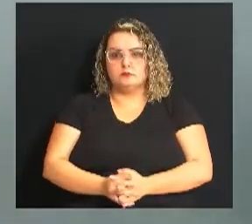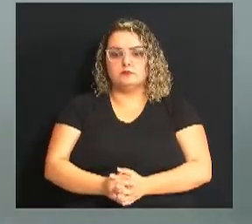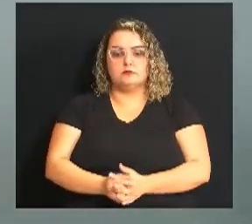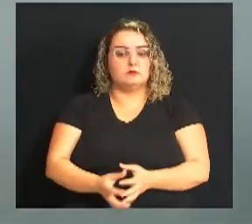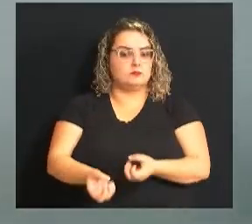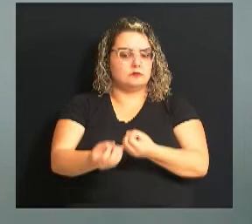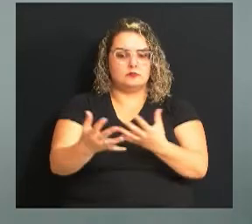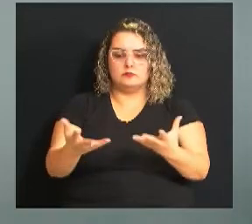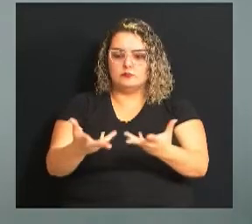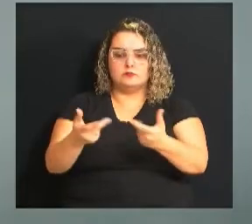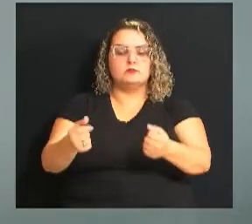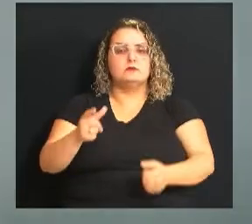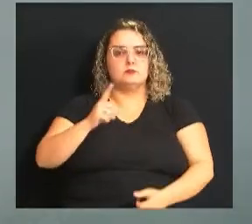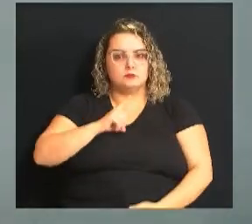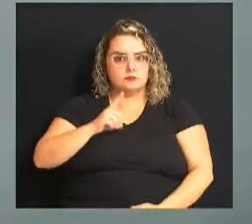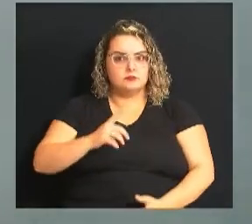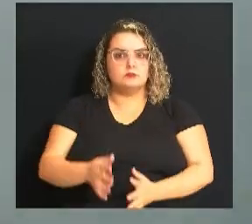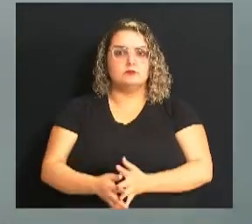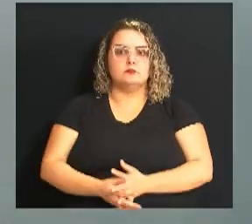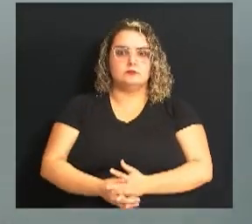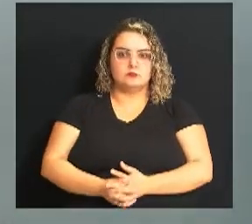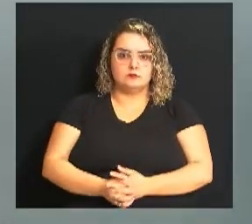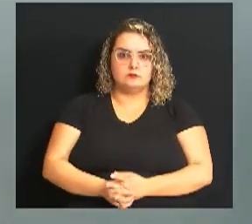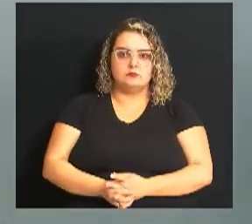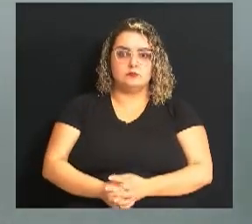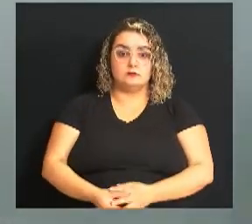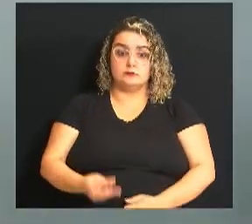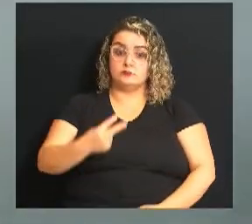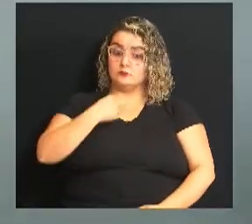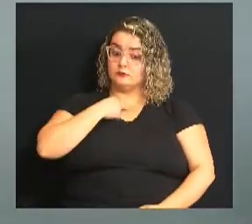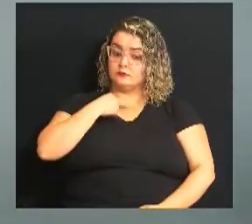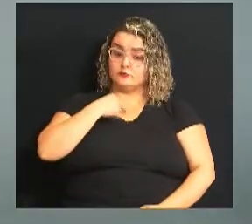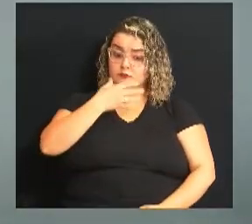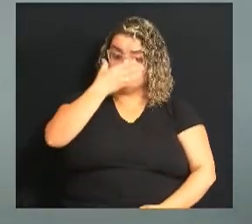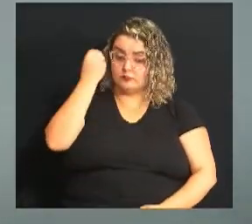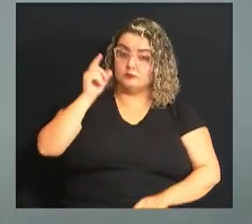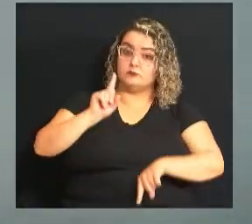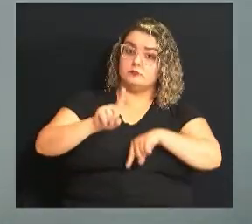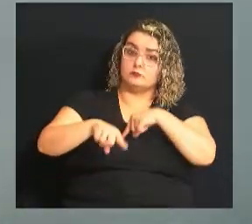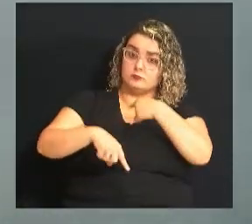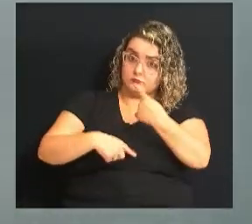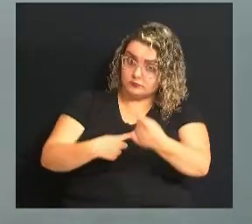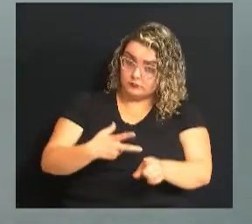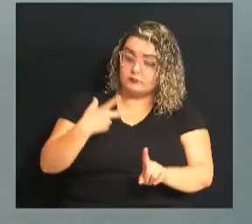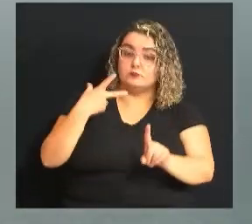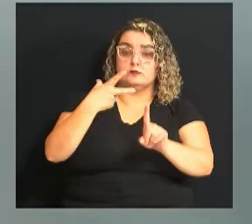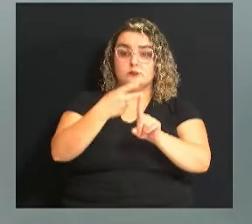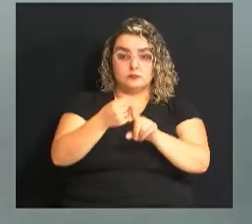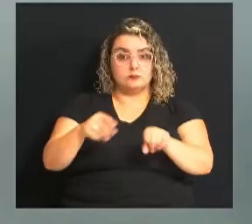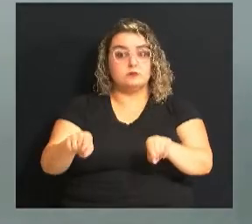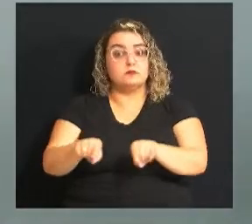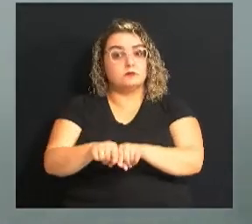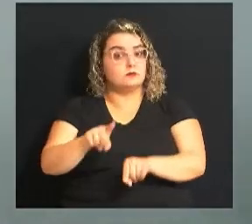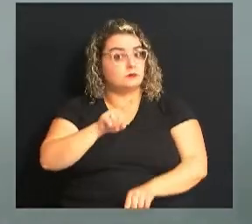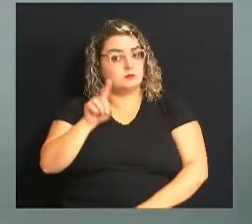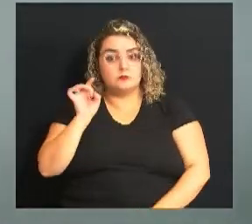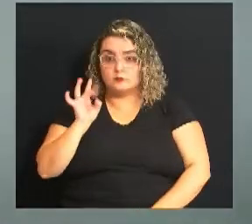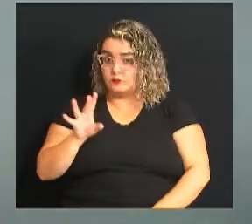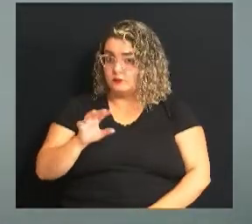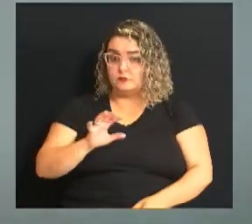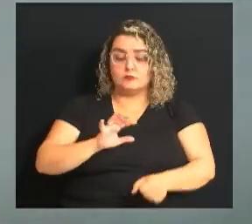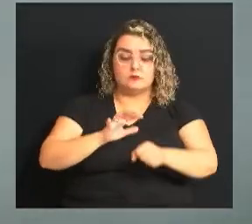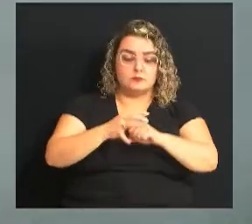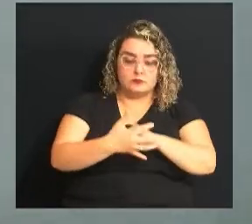fantástico que a gente tem, e não podemos esquecer as outras vacinas também, né? Não é só a Coronavac, nós